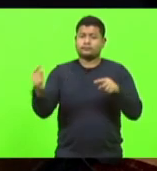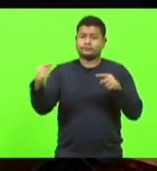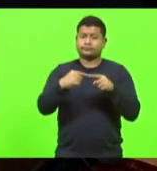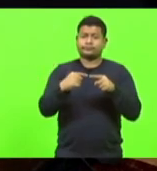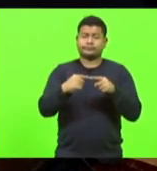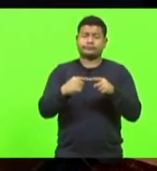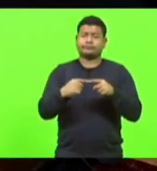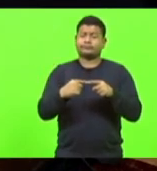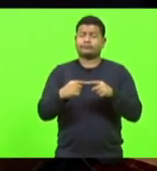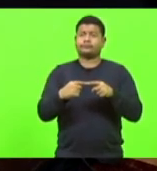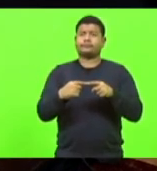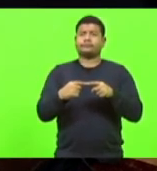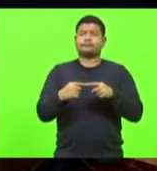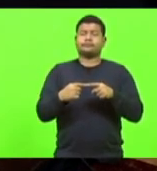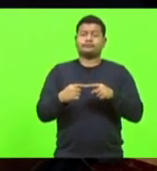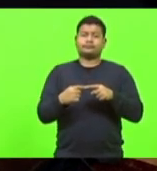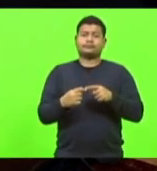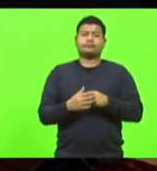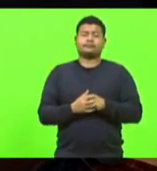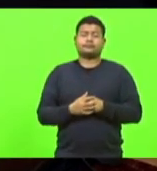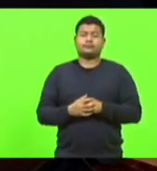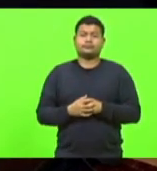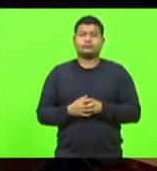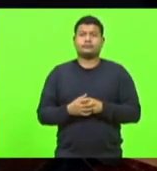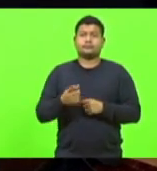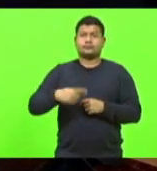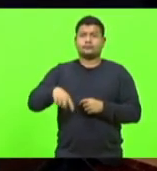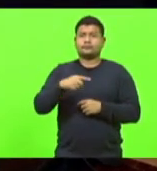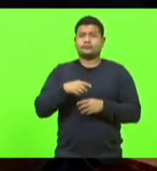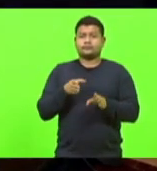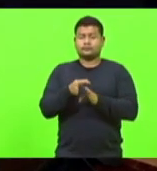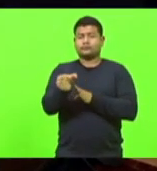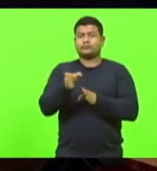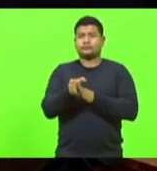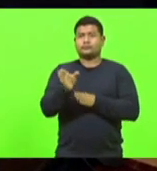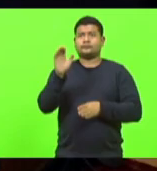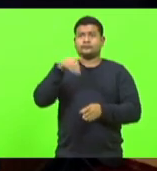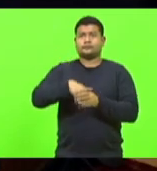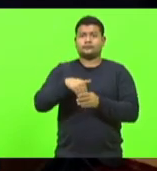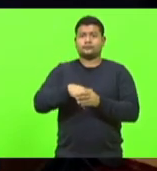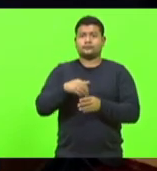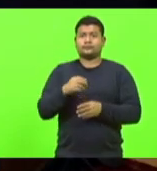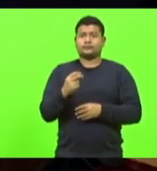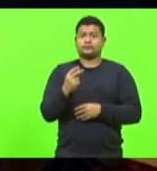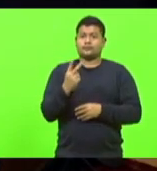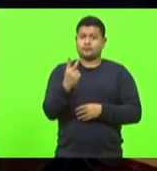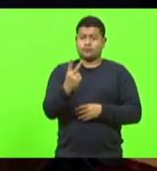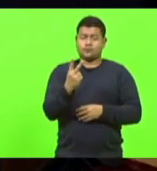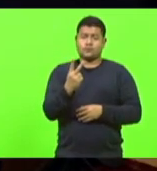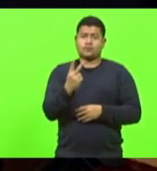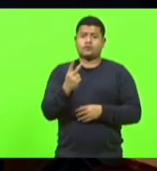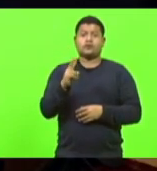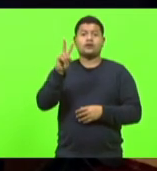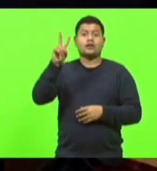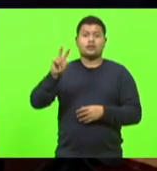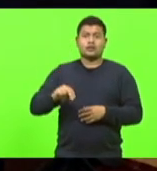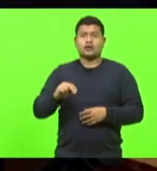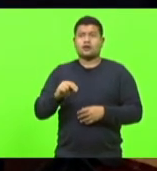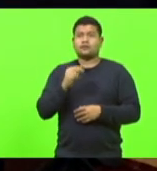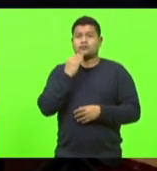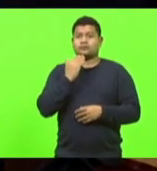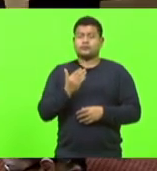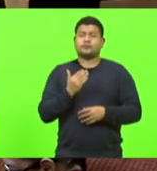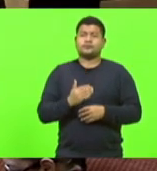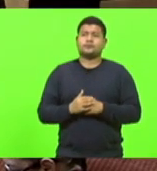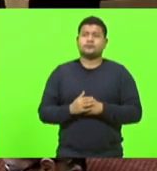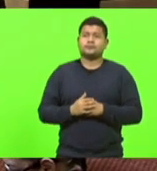tá é nós encaminhamos também é volto Dois não tá ao requerimento